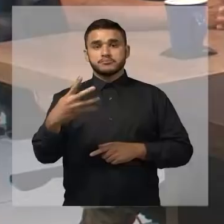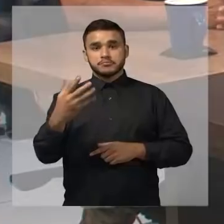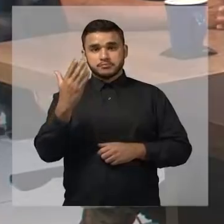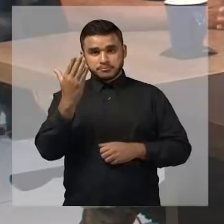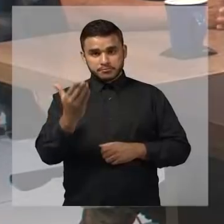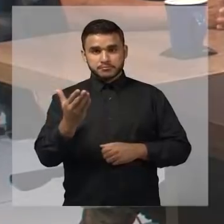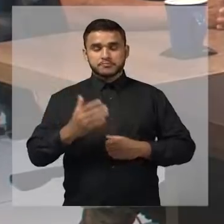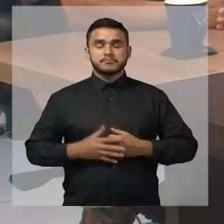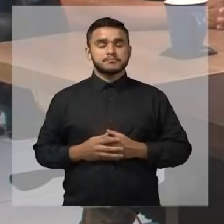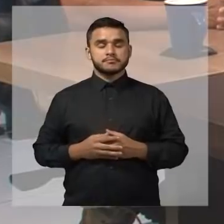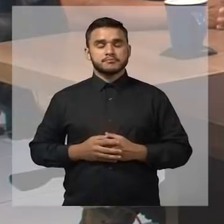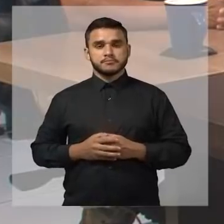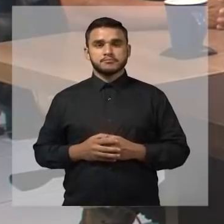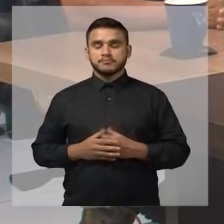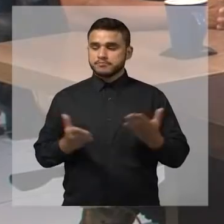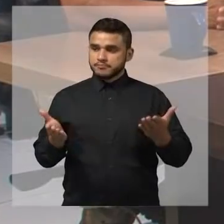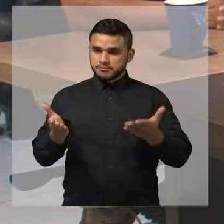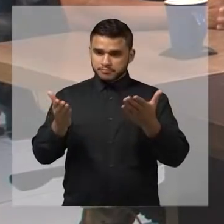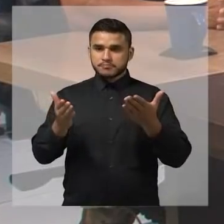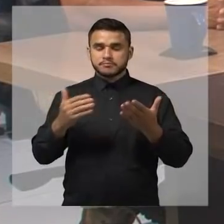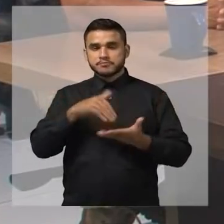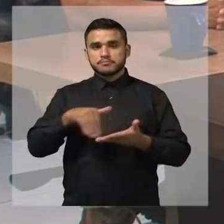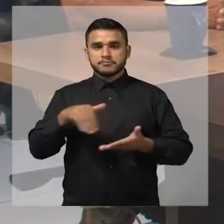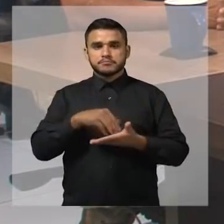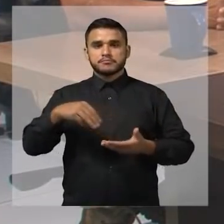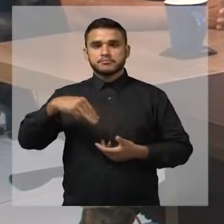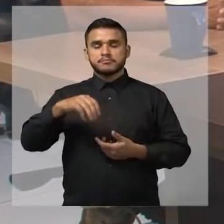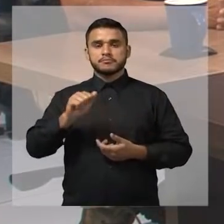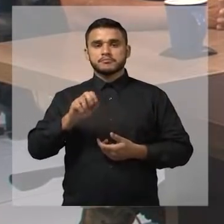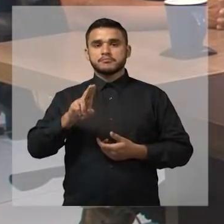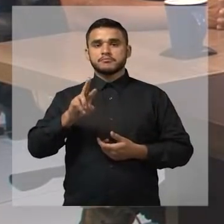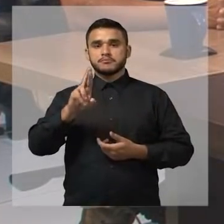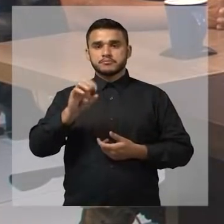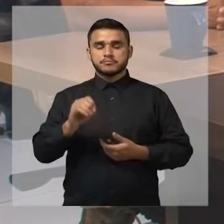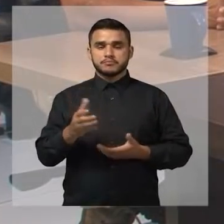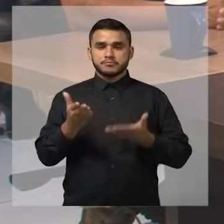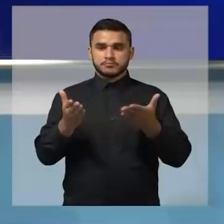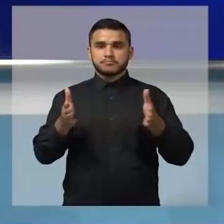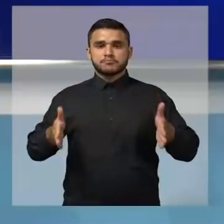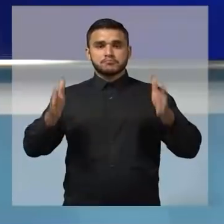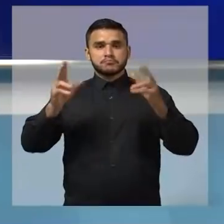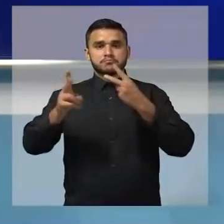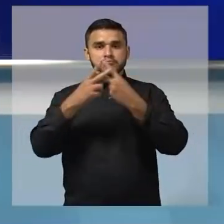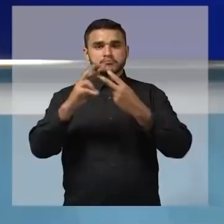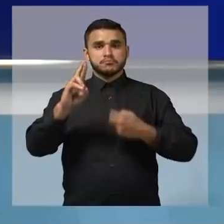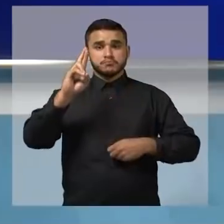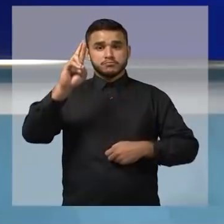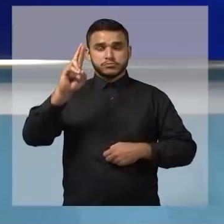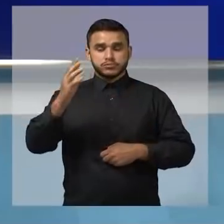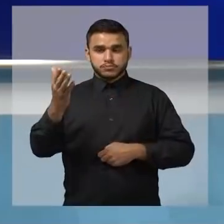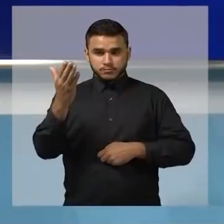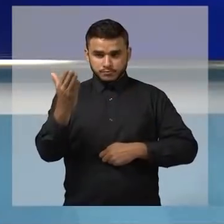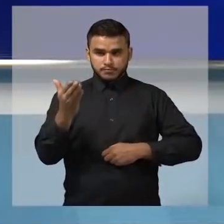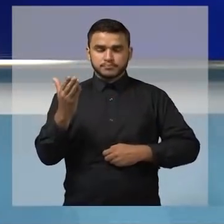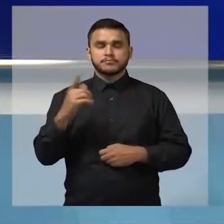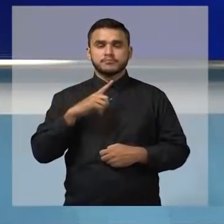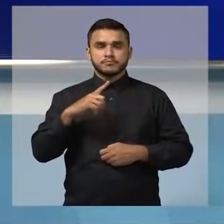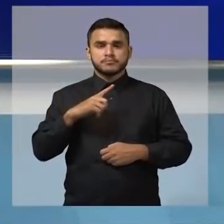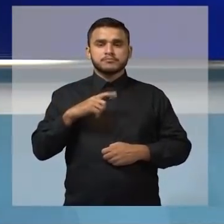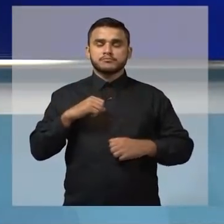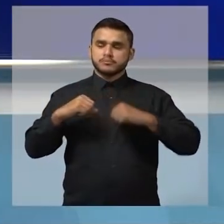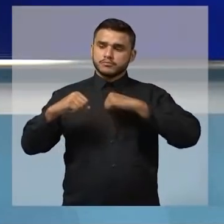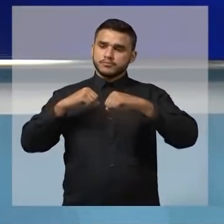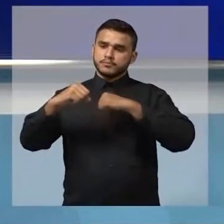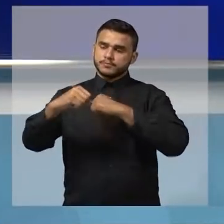participação do secretário de Administração Penitenciária do Estado do Ceará, Mauro Albuquerque, debatendo com os secretários, professores Rui